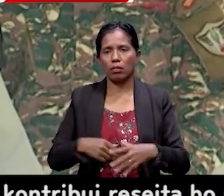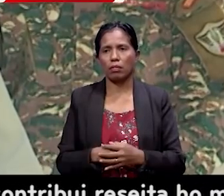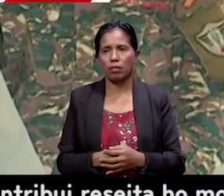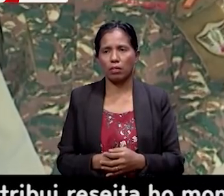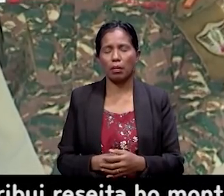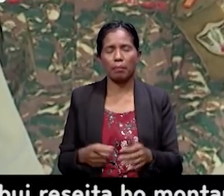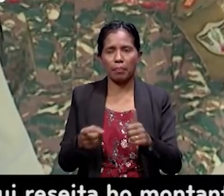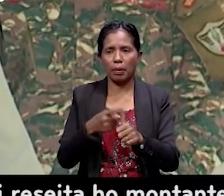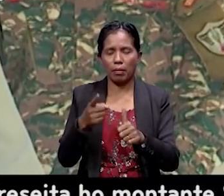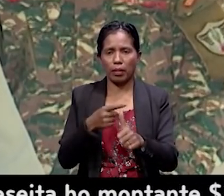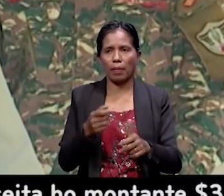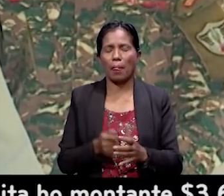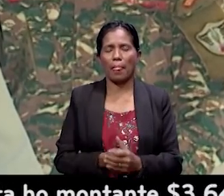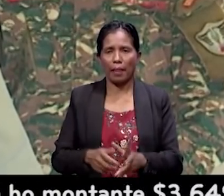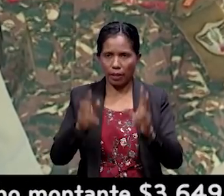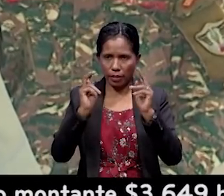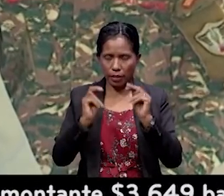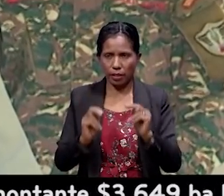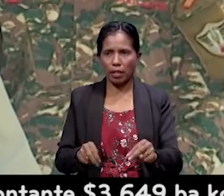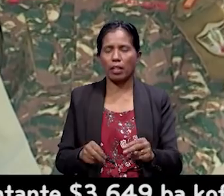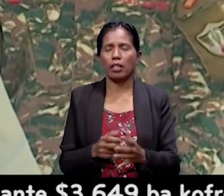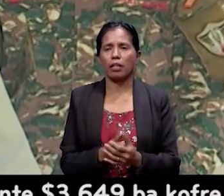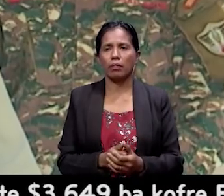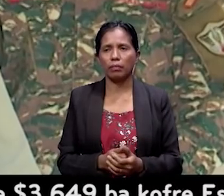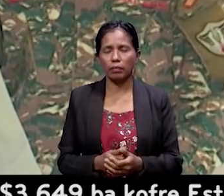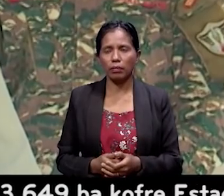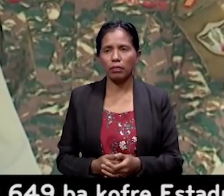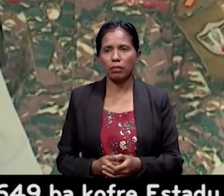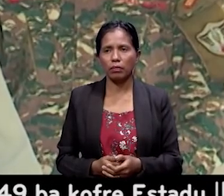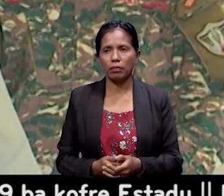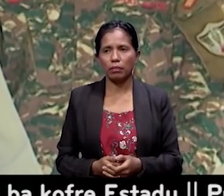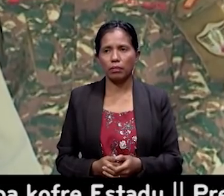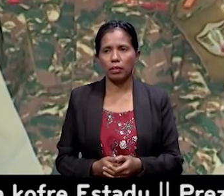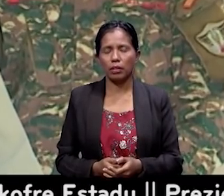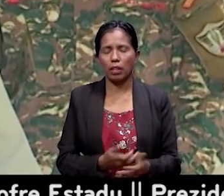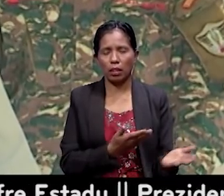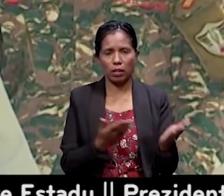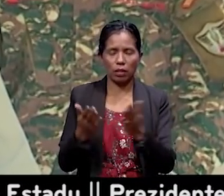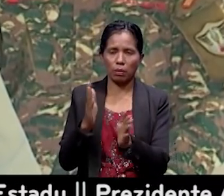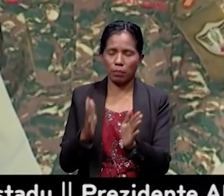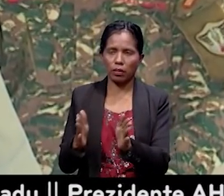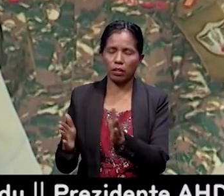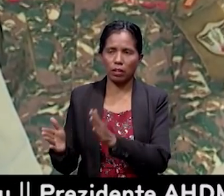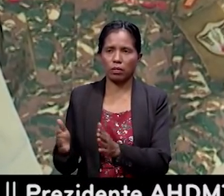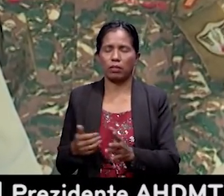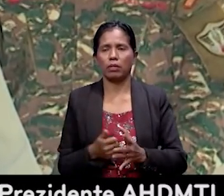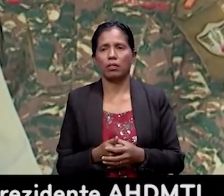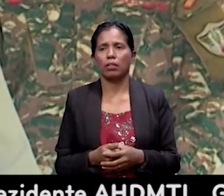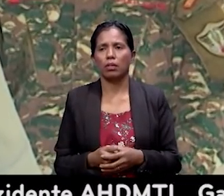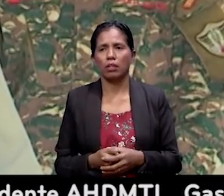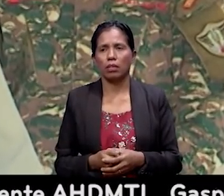deh. Primero, tengke sofre proses tengke saya ni,